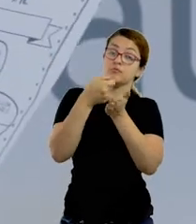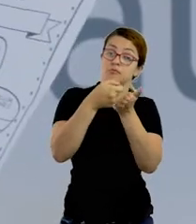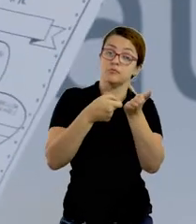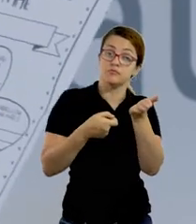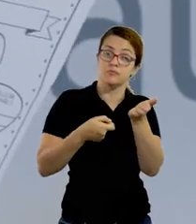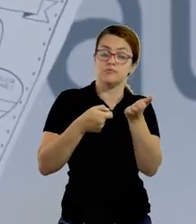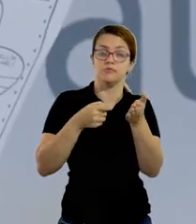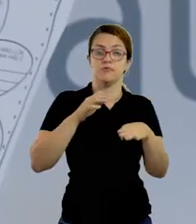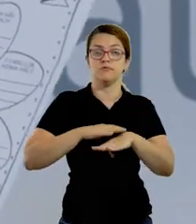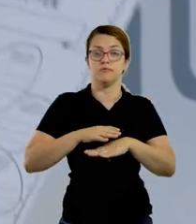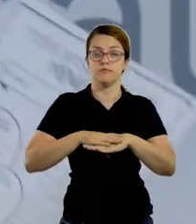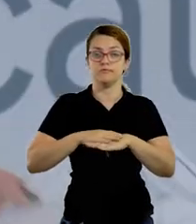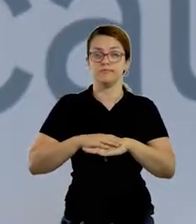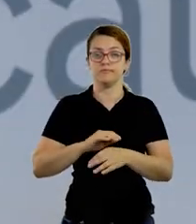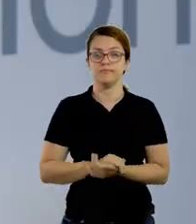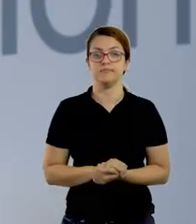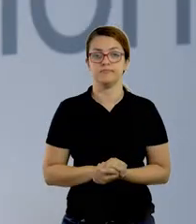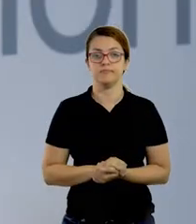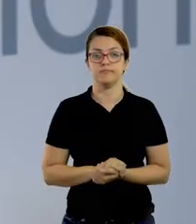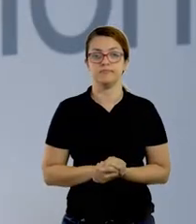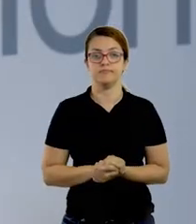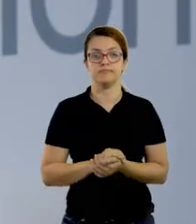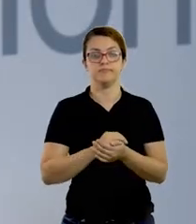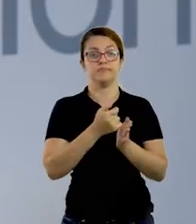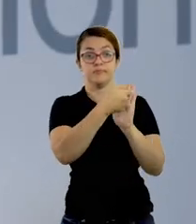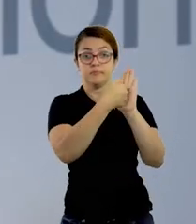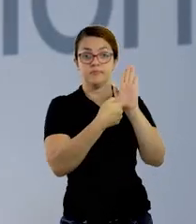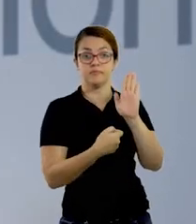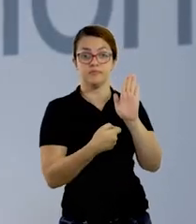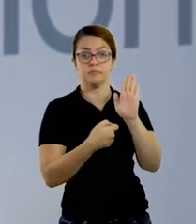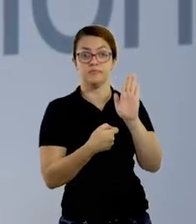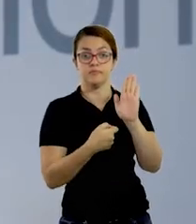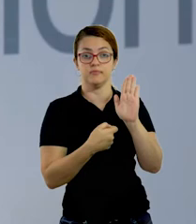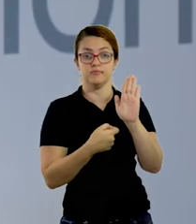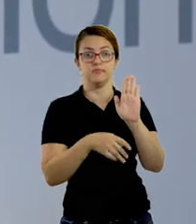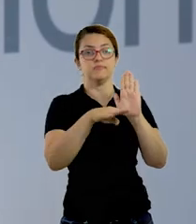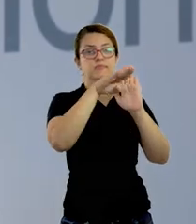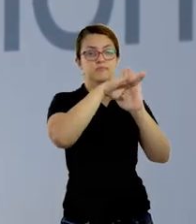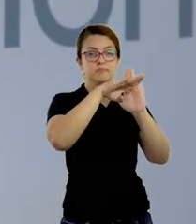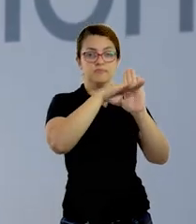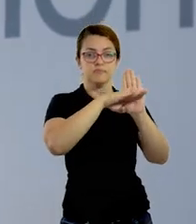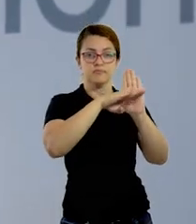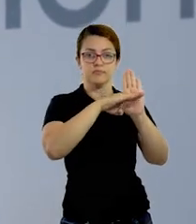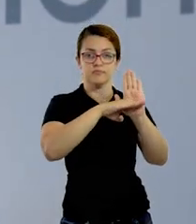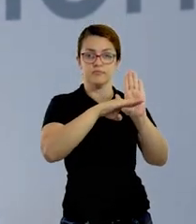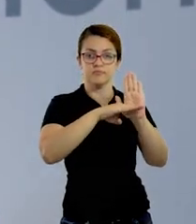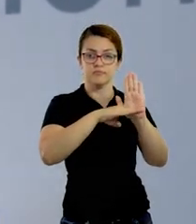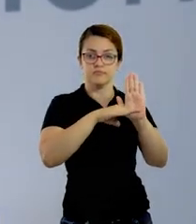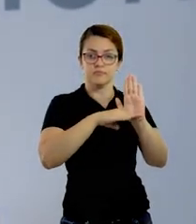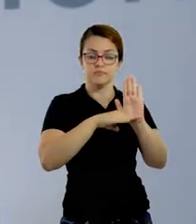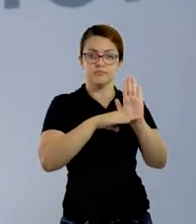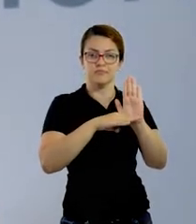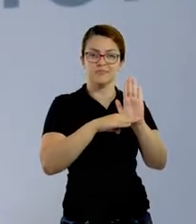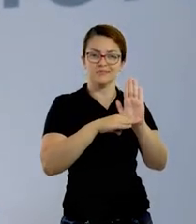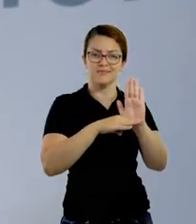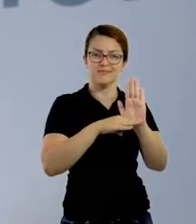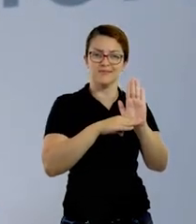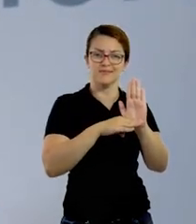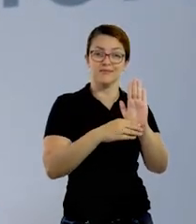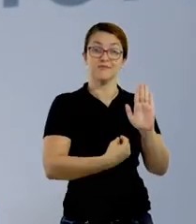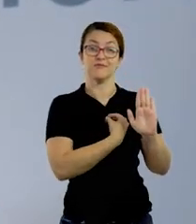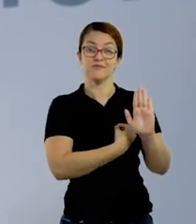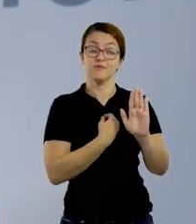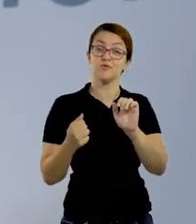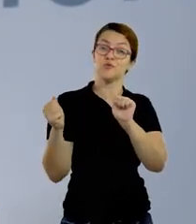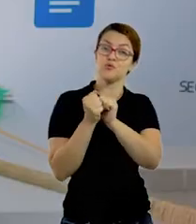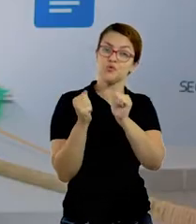texto sobre essa pessoa, tá? A partir da produção do seu texto, você vai fazer uma lista de todos os bons momentos que você viveu